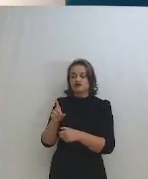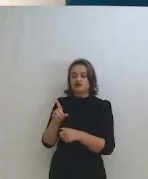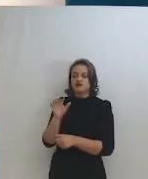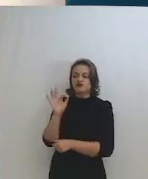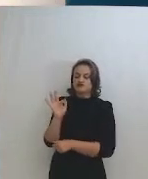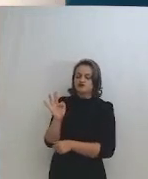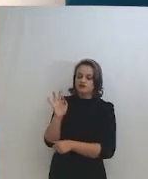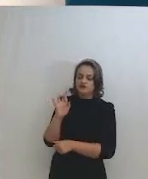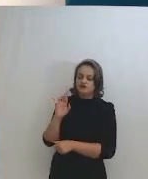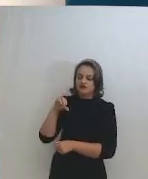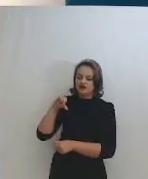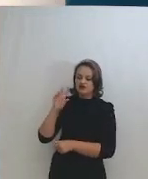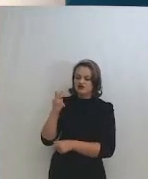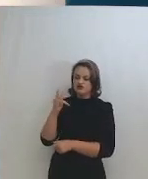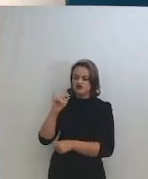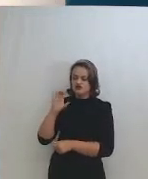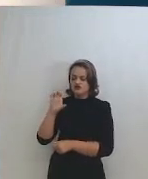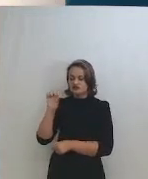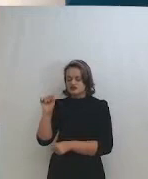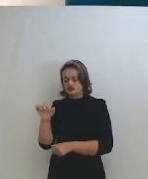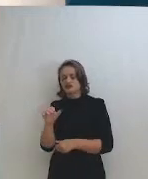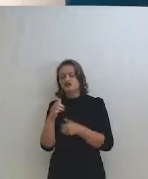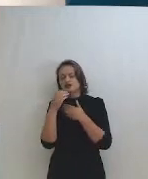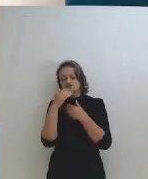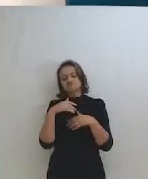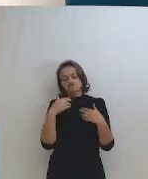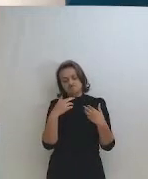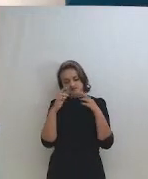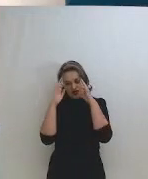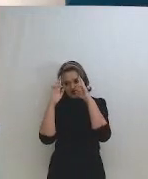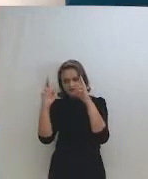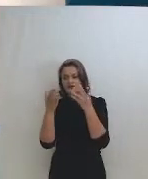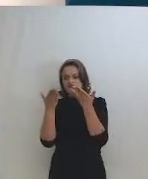meus votos de profundo respeito à instituição do Ministério Público.